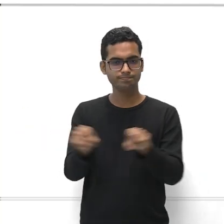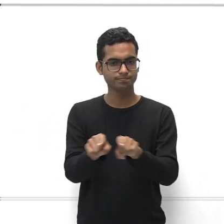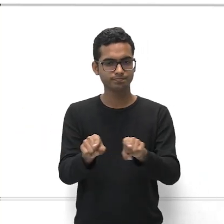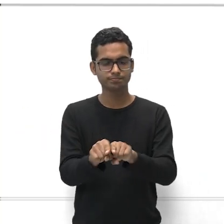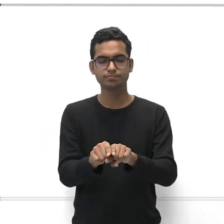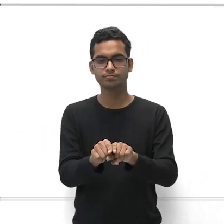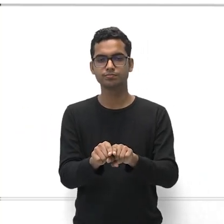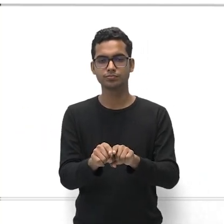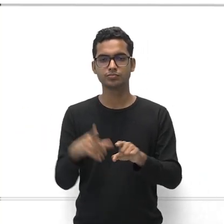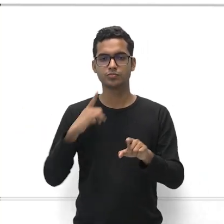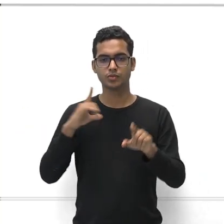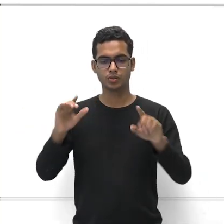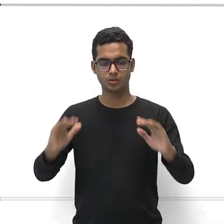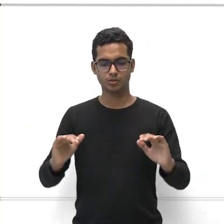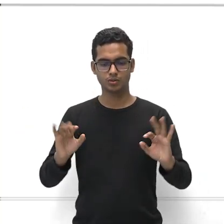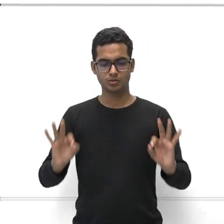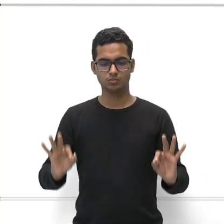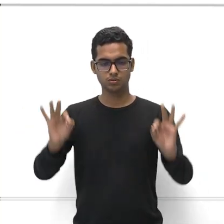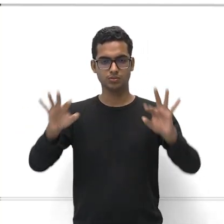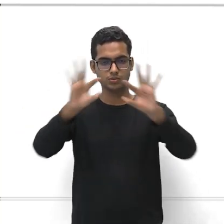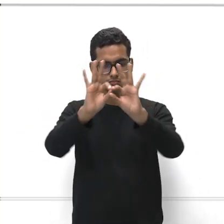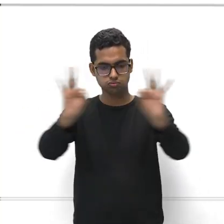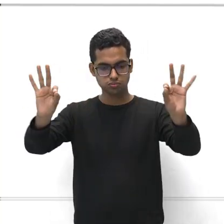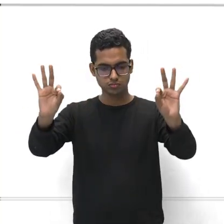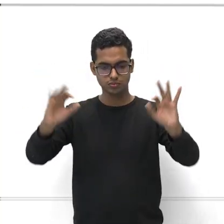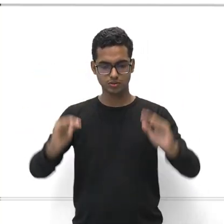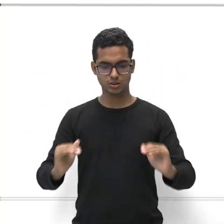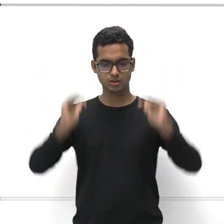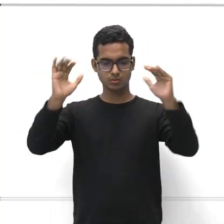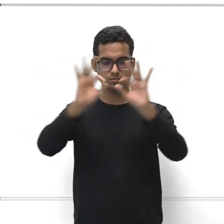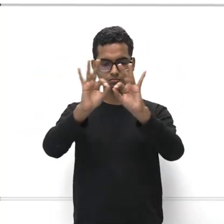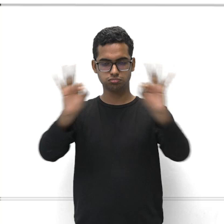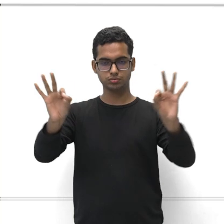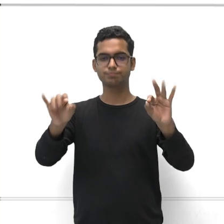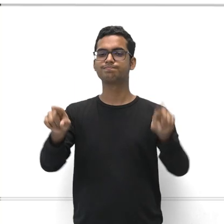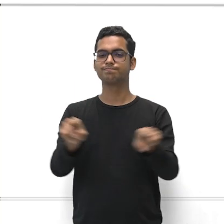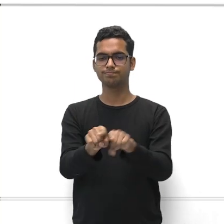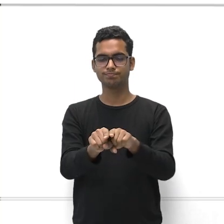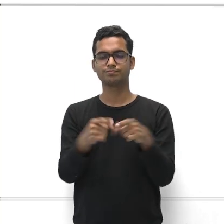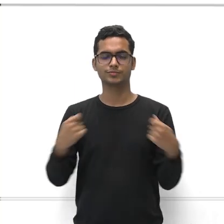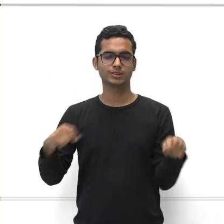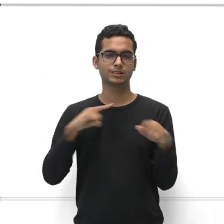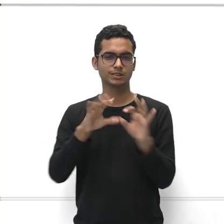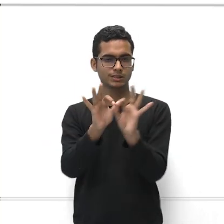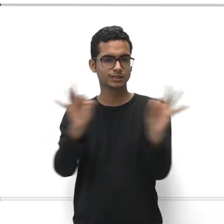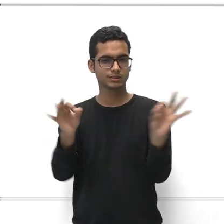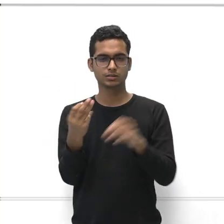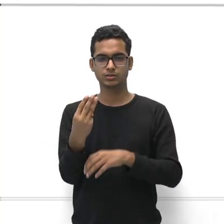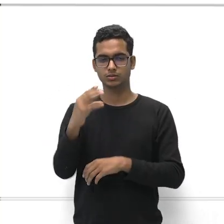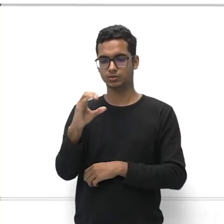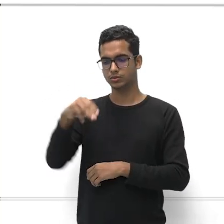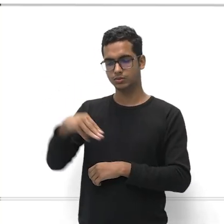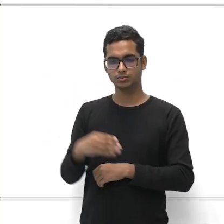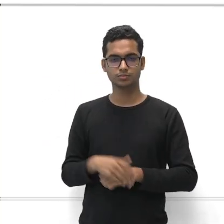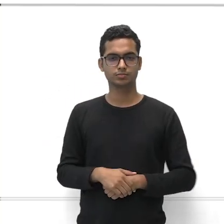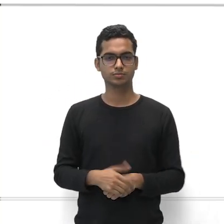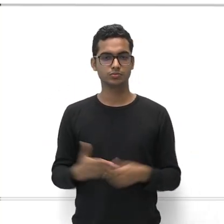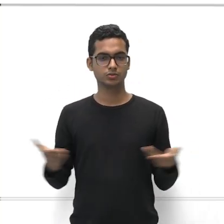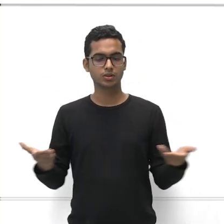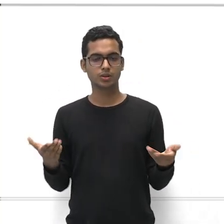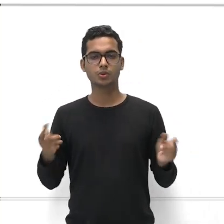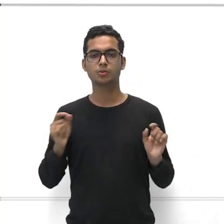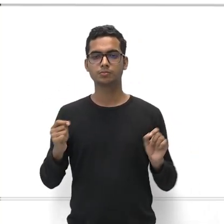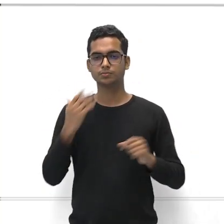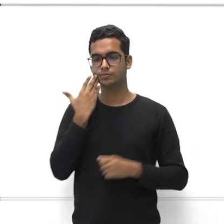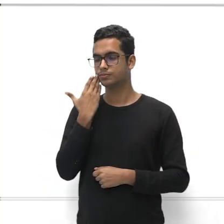Então, próximo passo, a gente vai traçar duas retas perpendiculares passando pelo ponto AB, da forma que já foi ensinado em